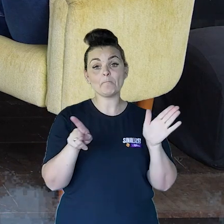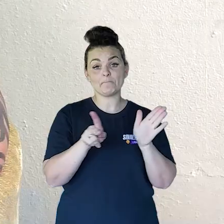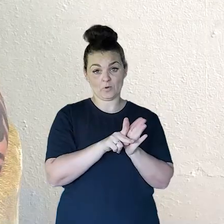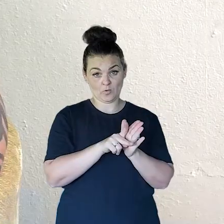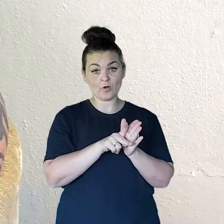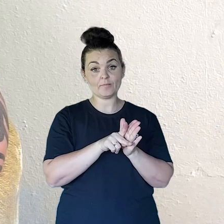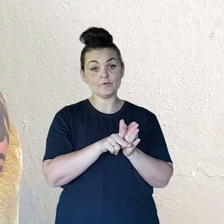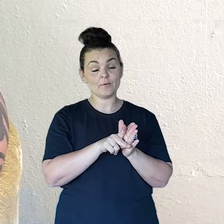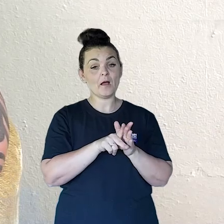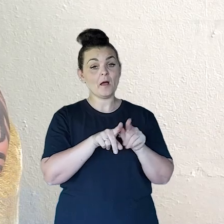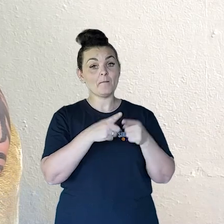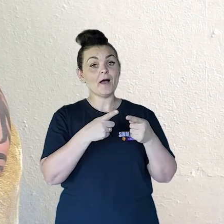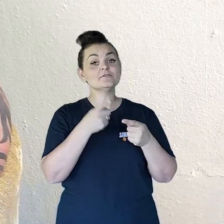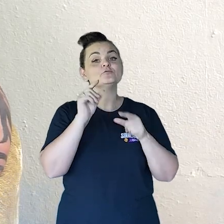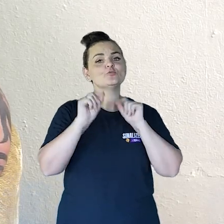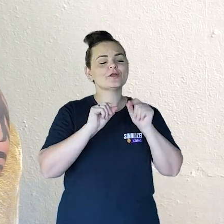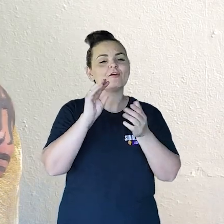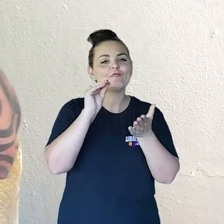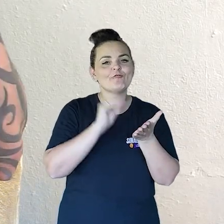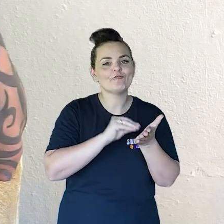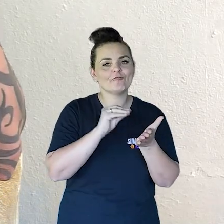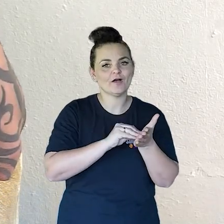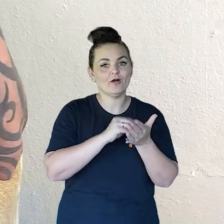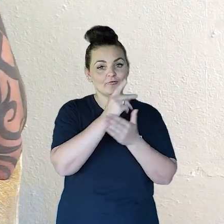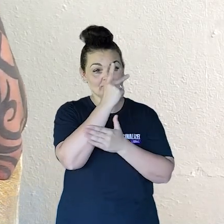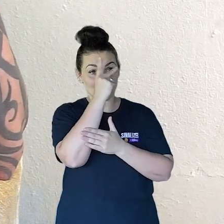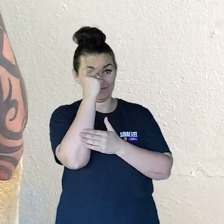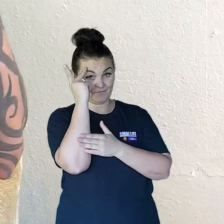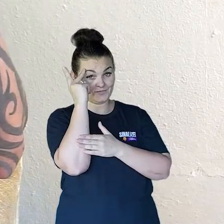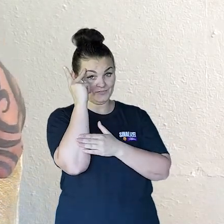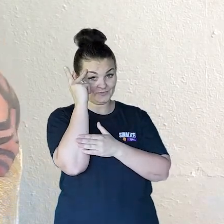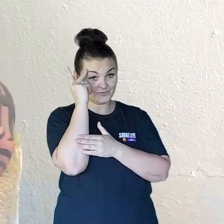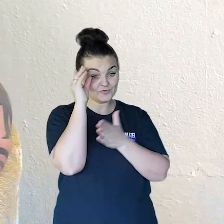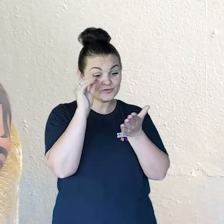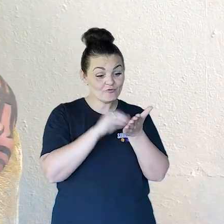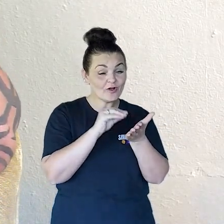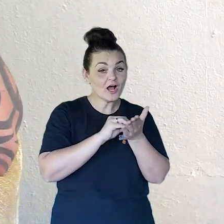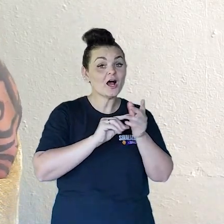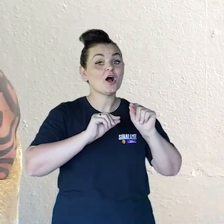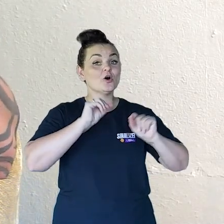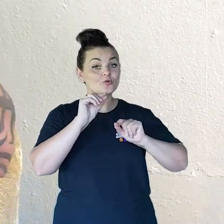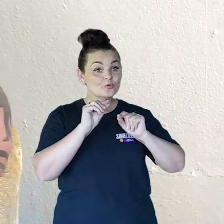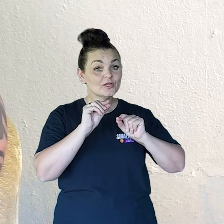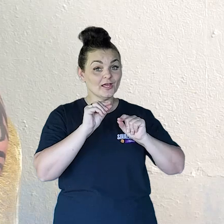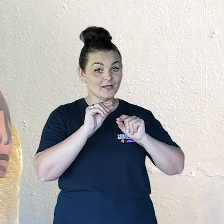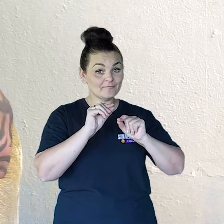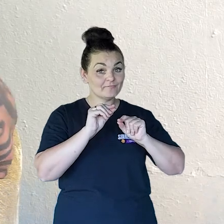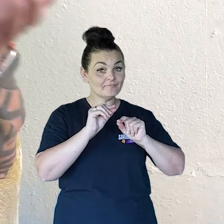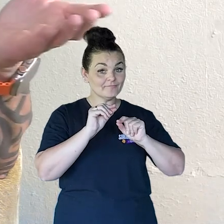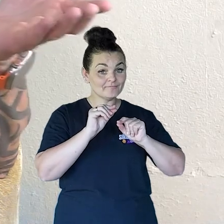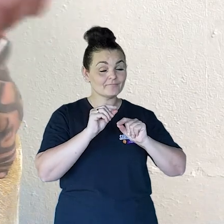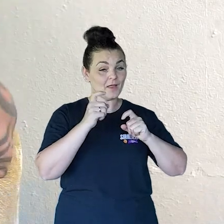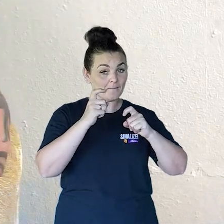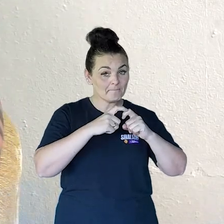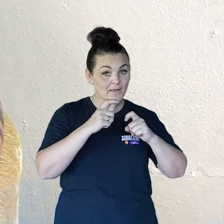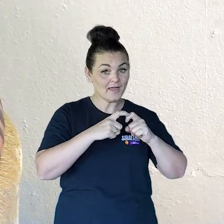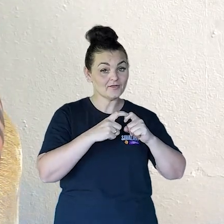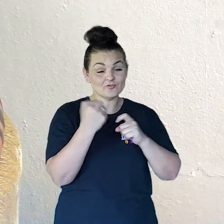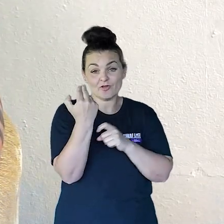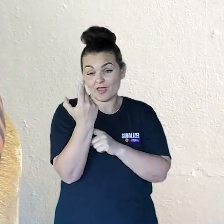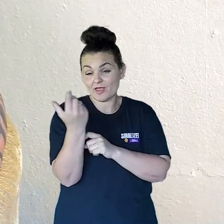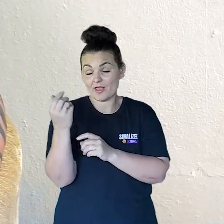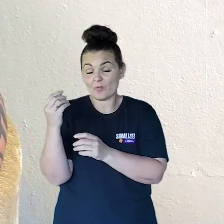médicos, né? Então é igual na área de segurança, não adianta você ter uma delegacia maravilhosa e você não ter policiais lá